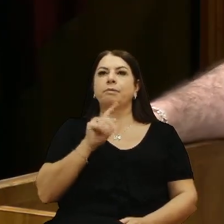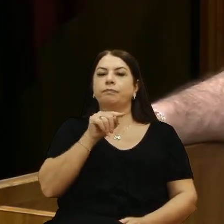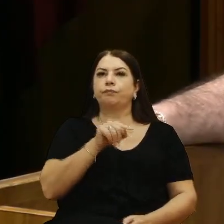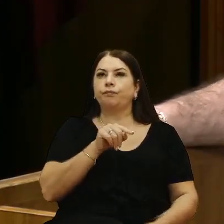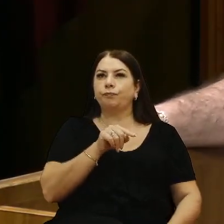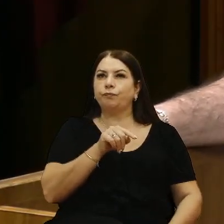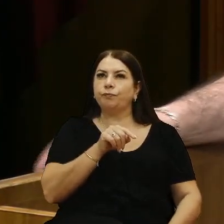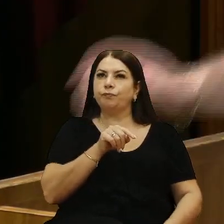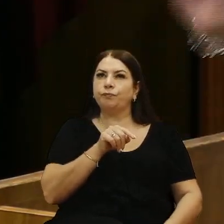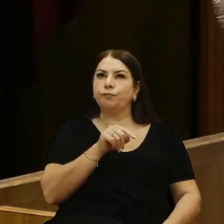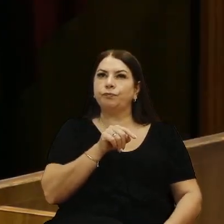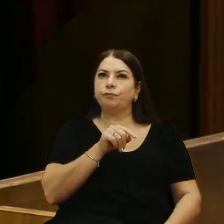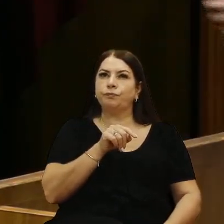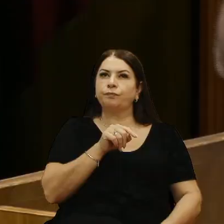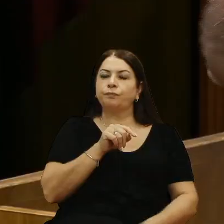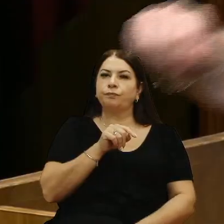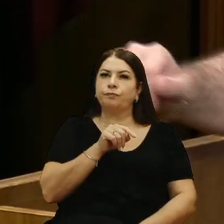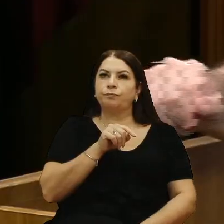que